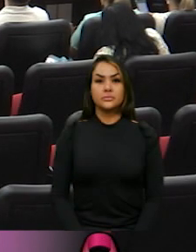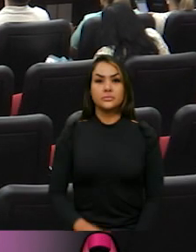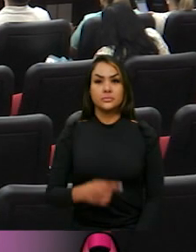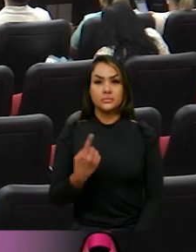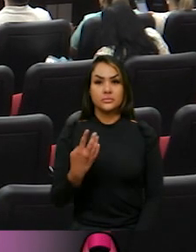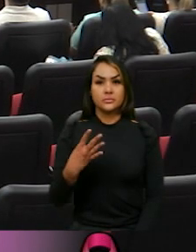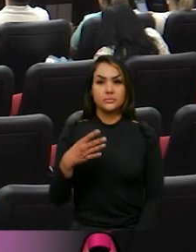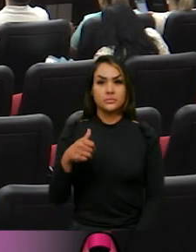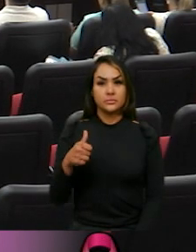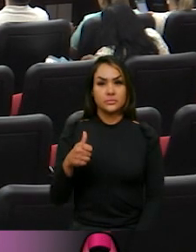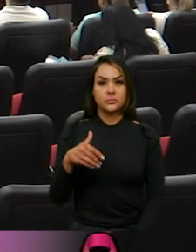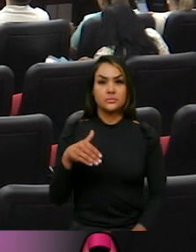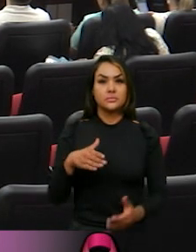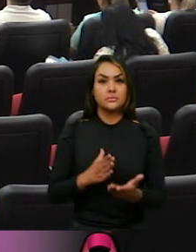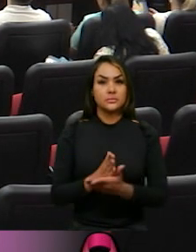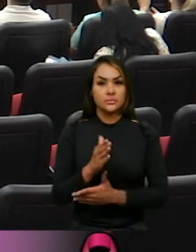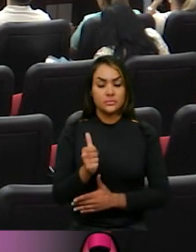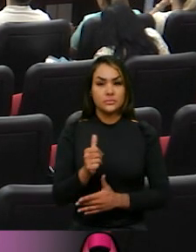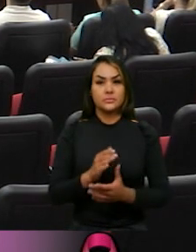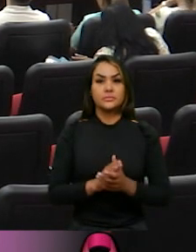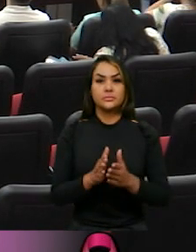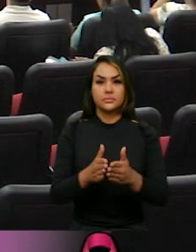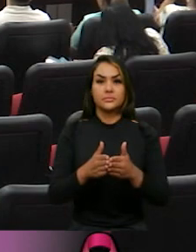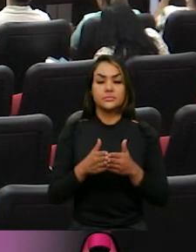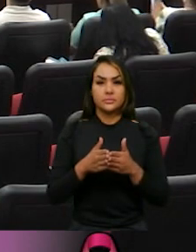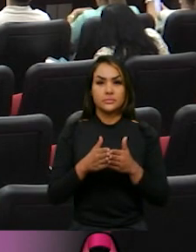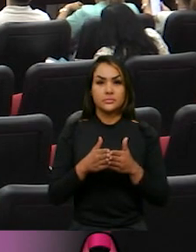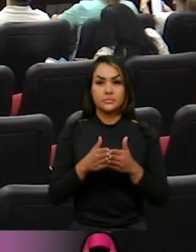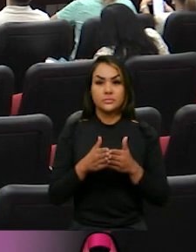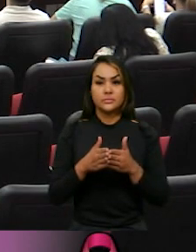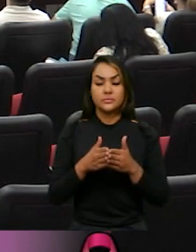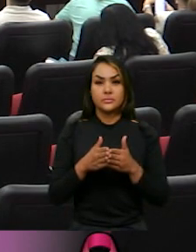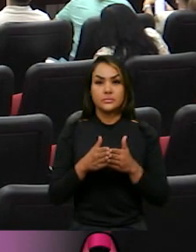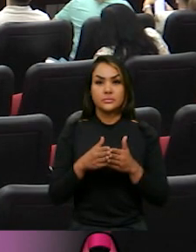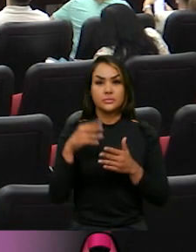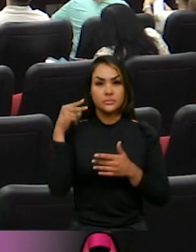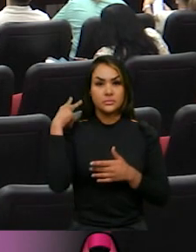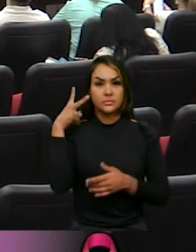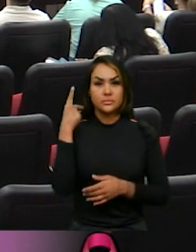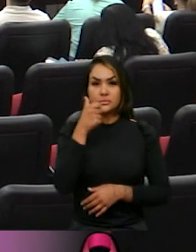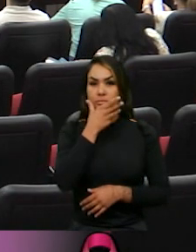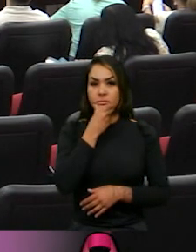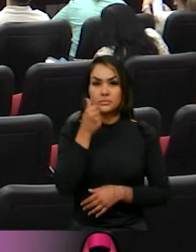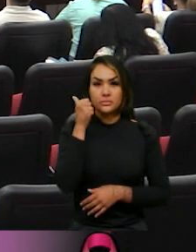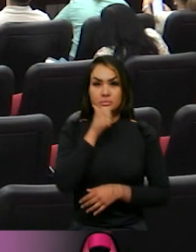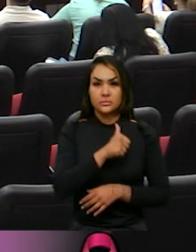Solicito aos senhores vereadores e à senhora vereadora que registrem.